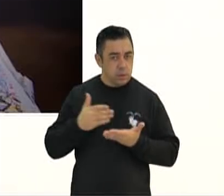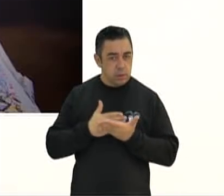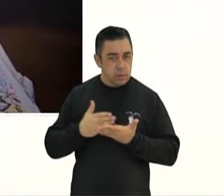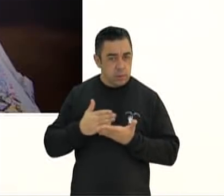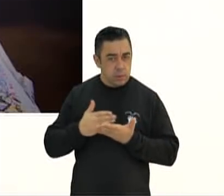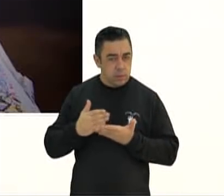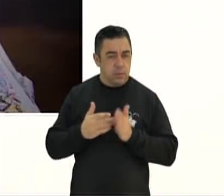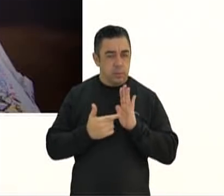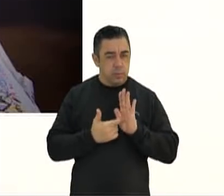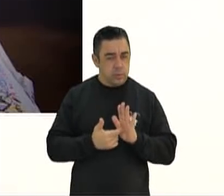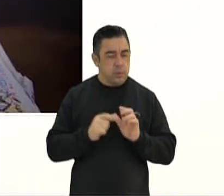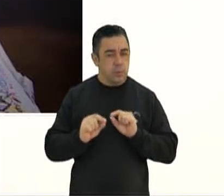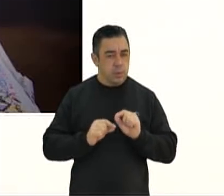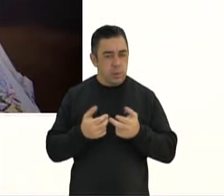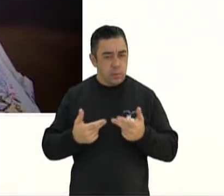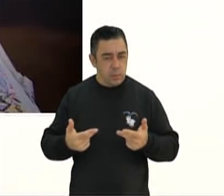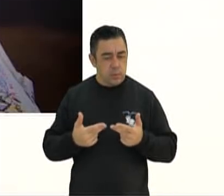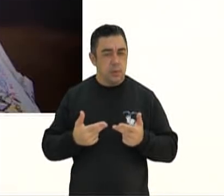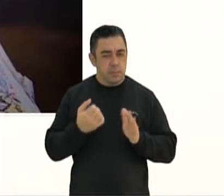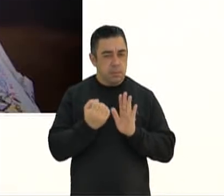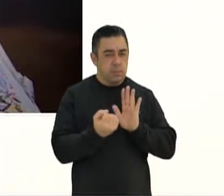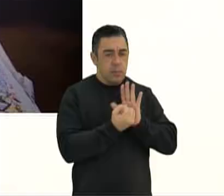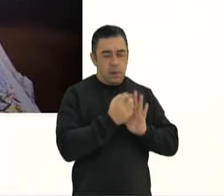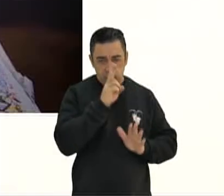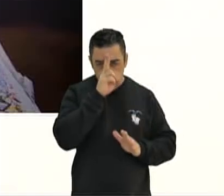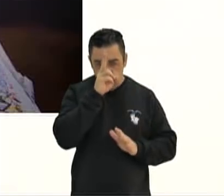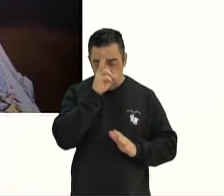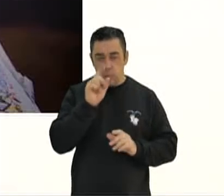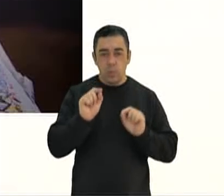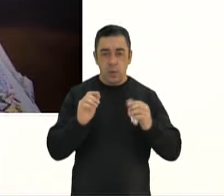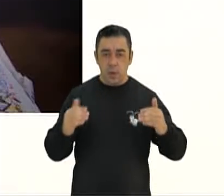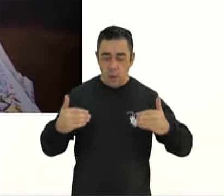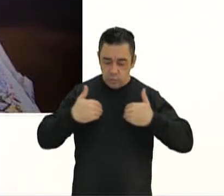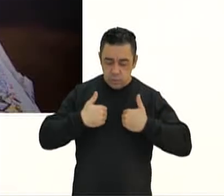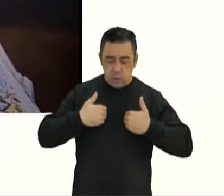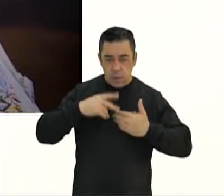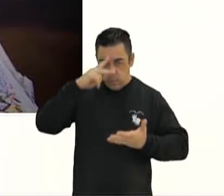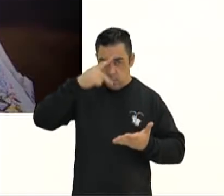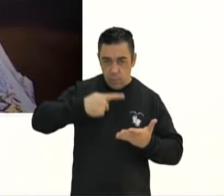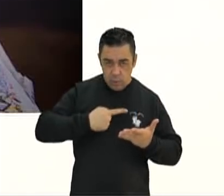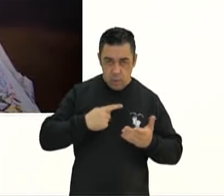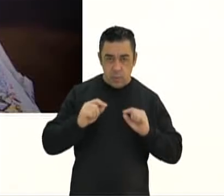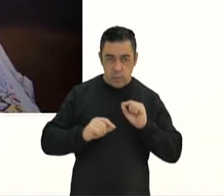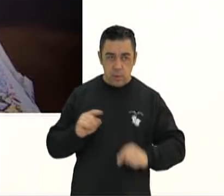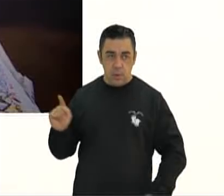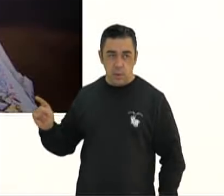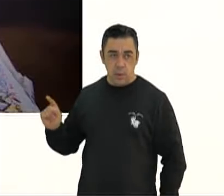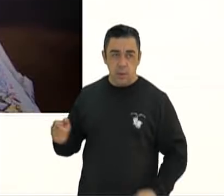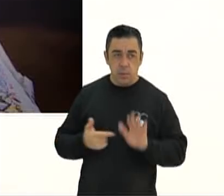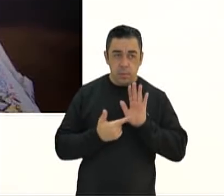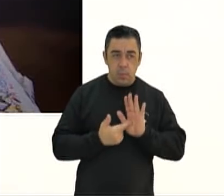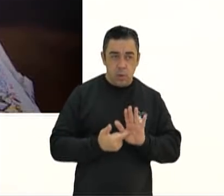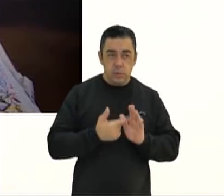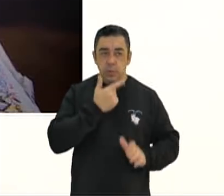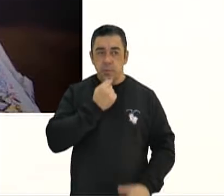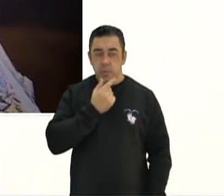a mostrar sinais de autismo mais significativo, que autismo significa voltar-se a si mesmo. Então, aqui nesse quadrinho está representando